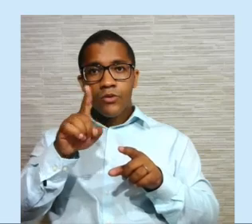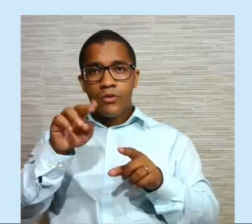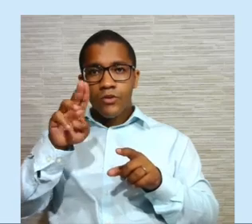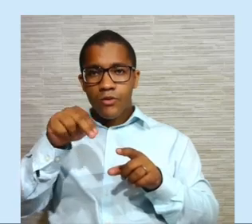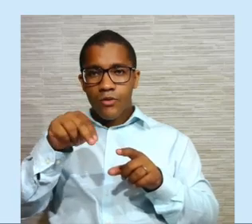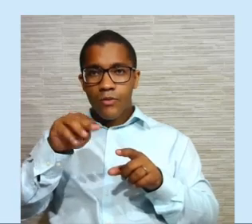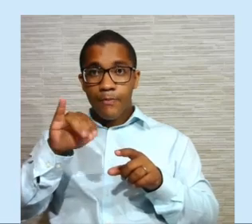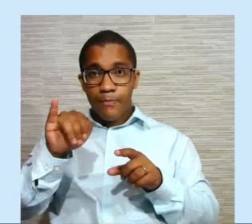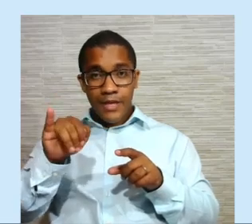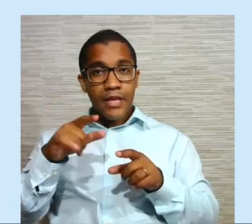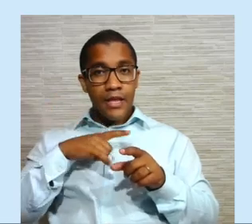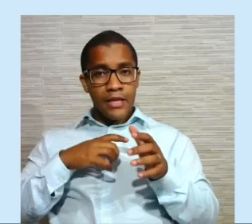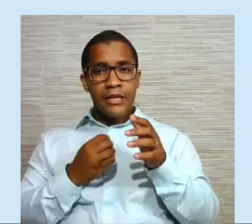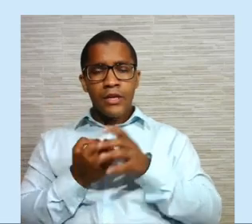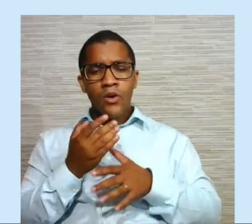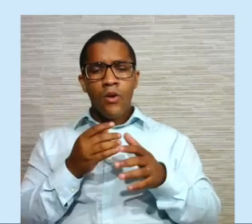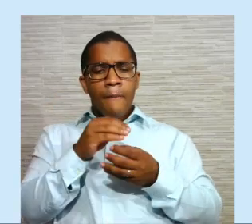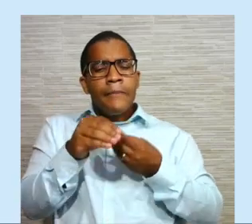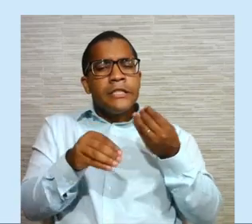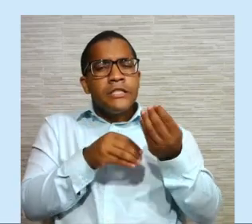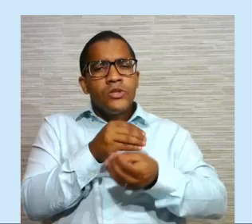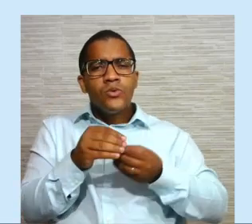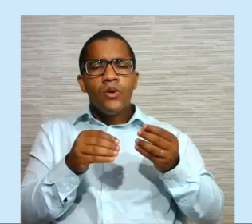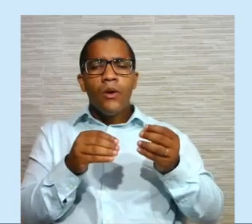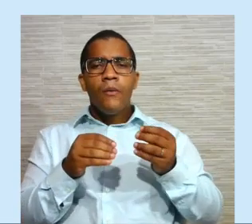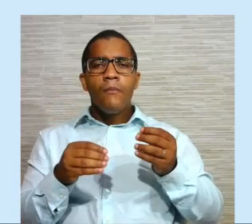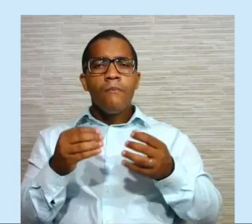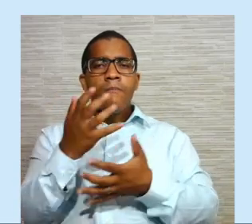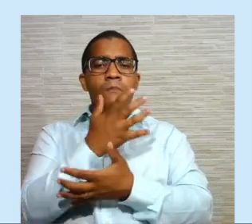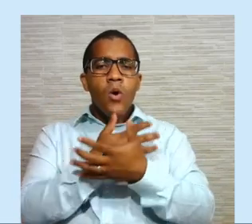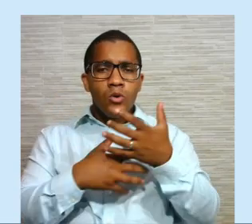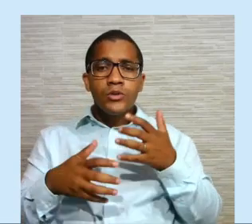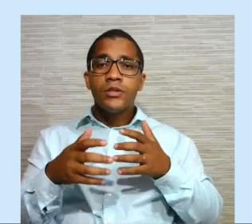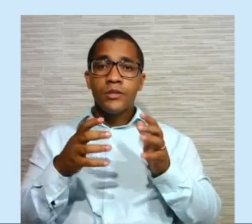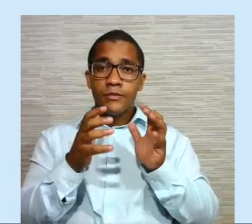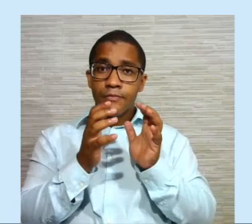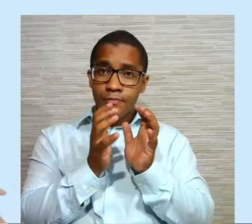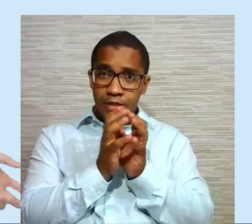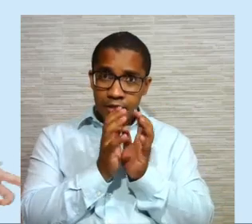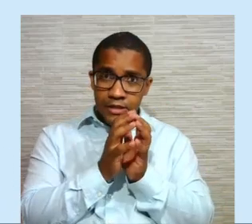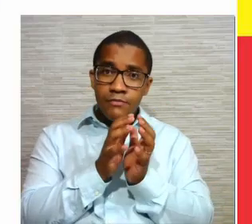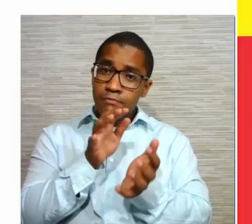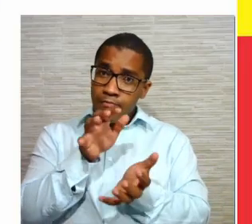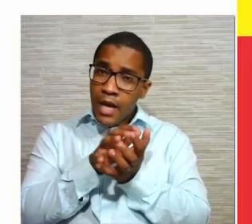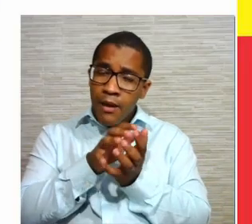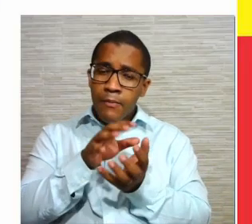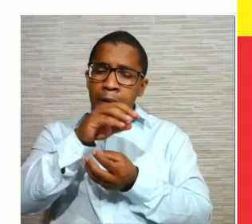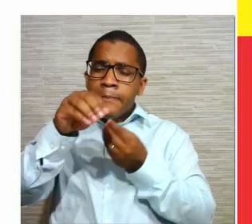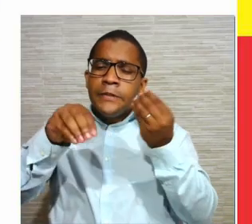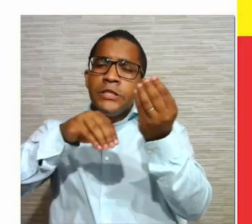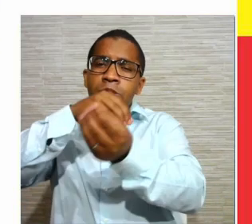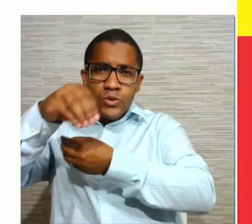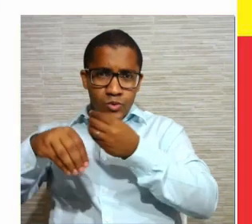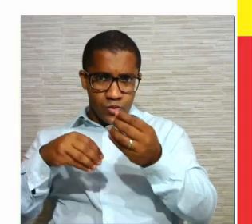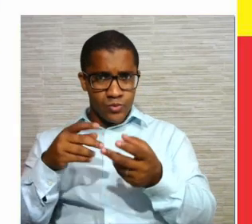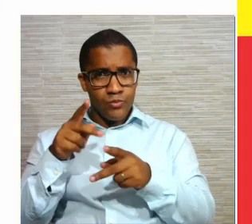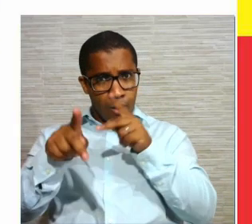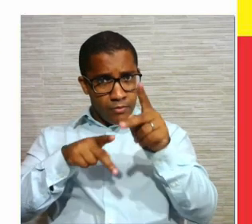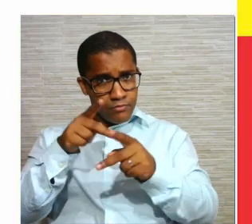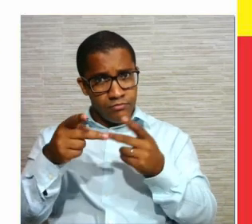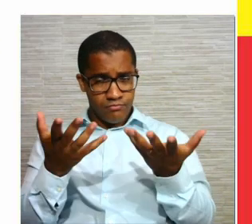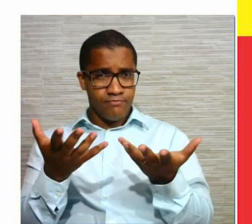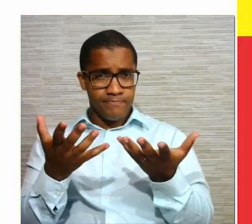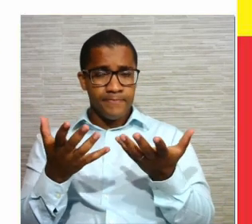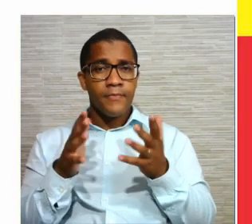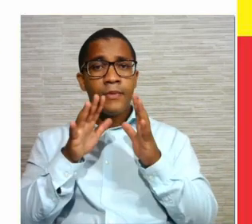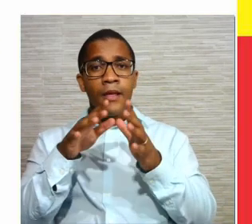do rock, com as músicas populares, né, de Recife, de Pernambuco. Aí depois da primeira edição do